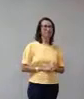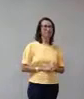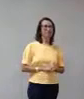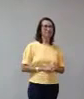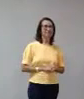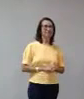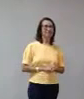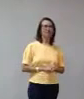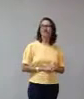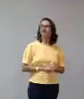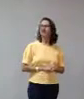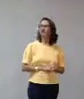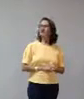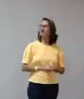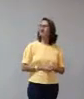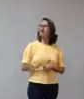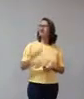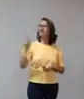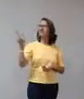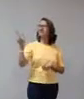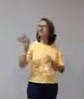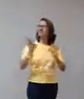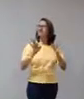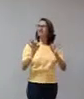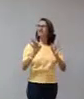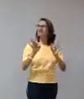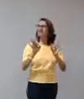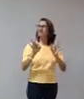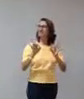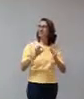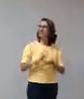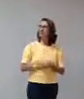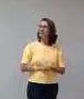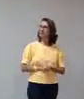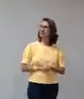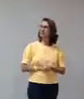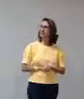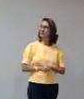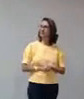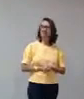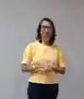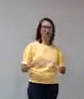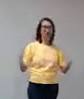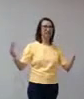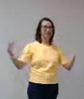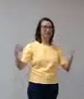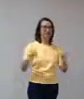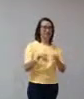A proporção exposta também é mais ou menos nessa, né? A obra dele é grande assim.